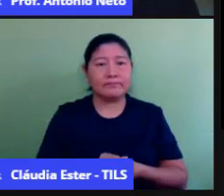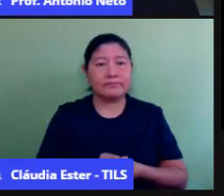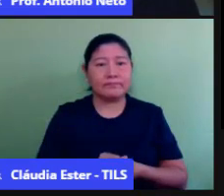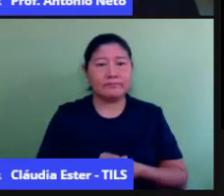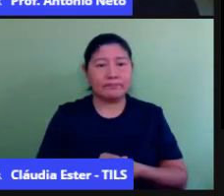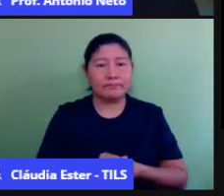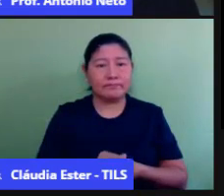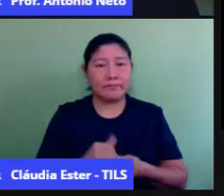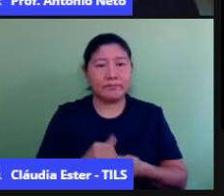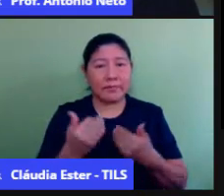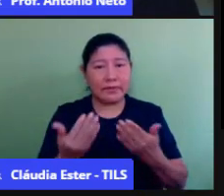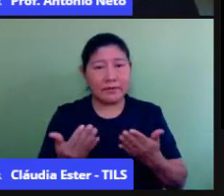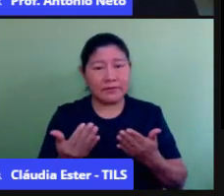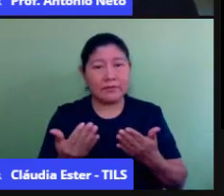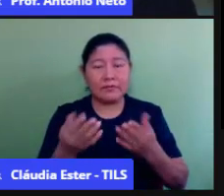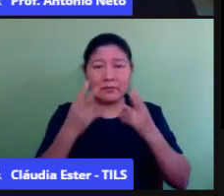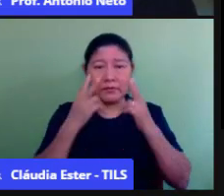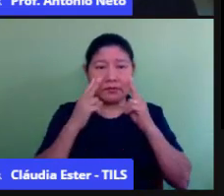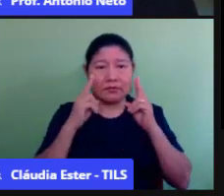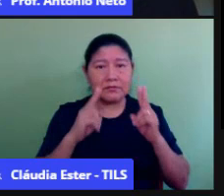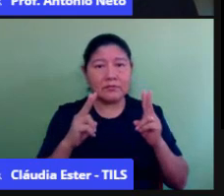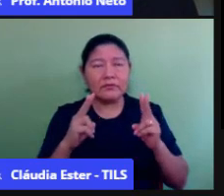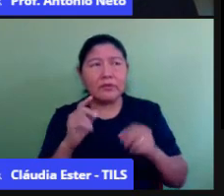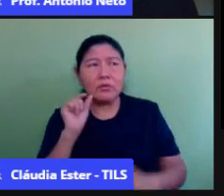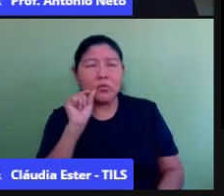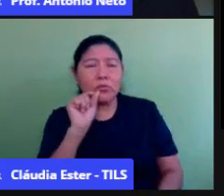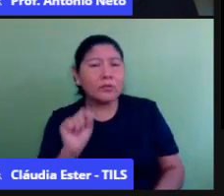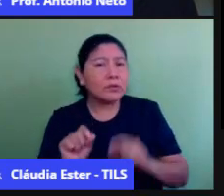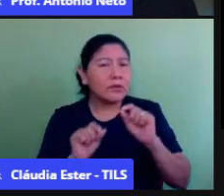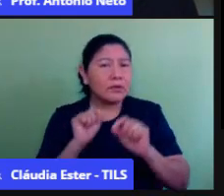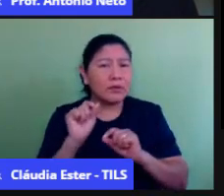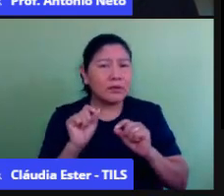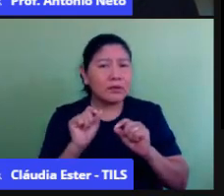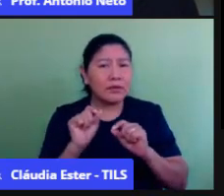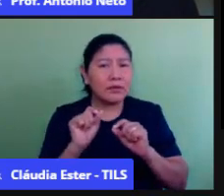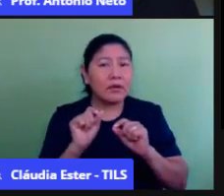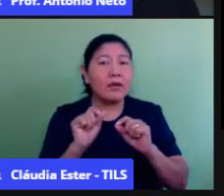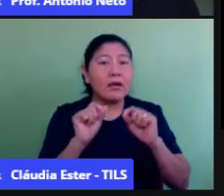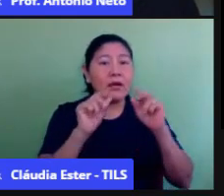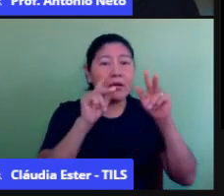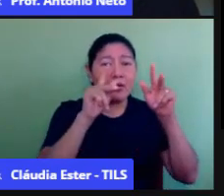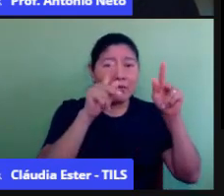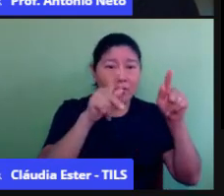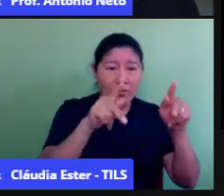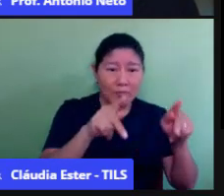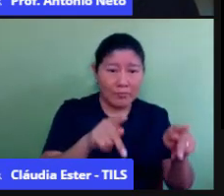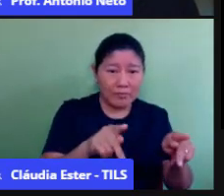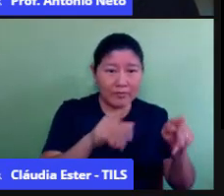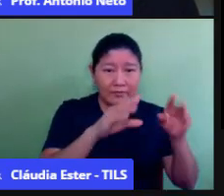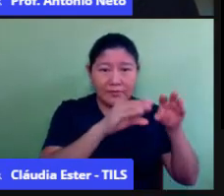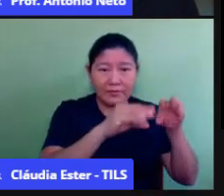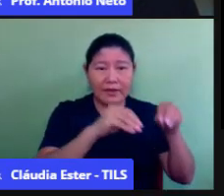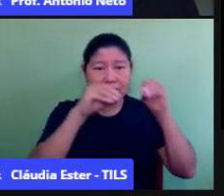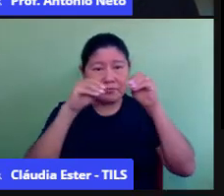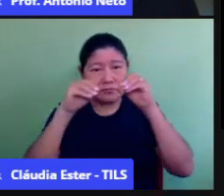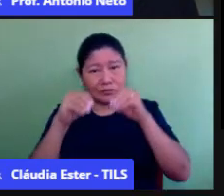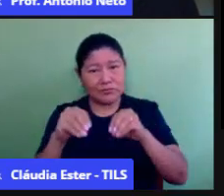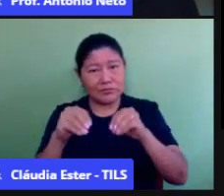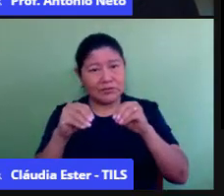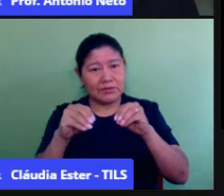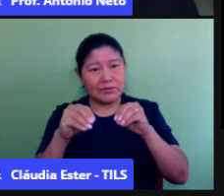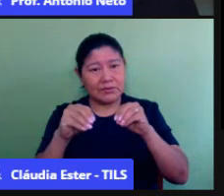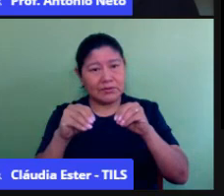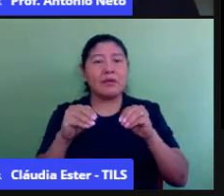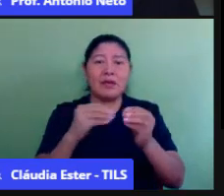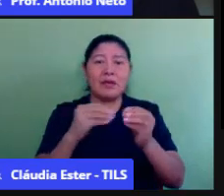Então, a gente já vai vendo aí esse povoamento, essa migração, né, na questão da